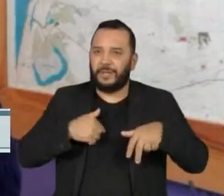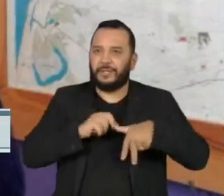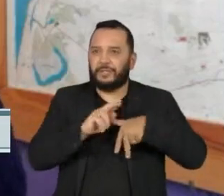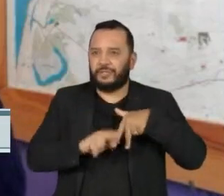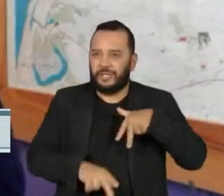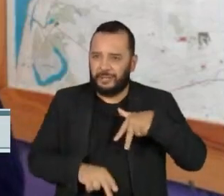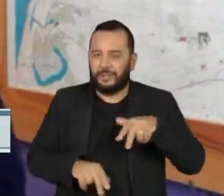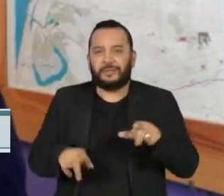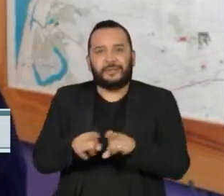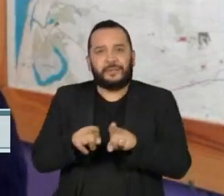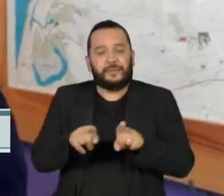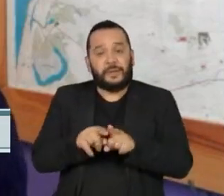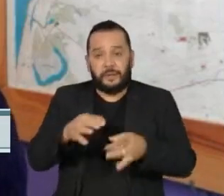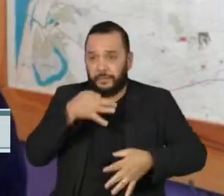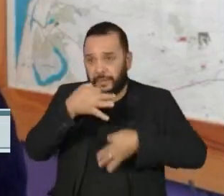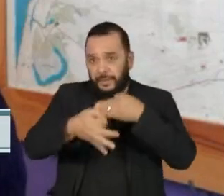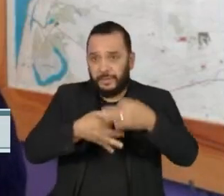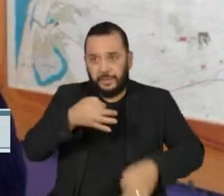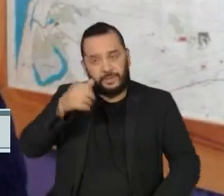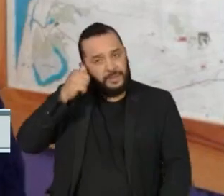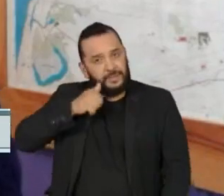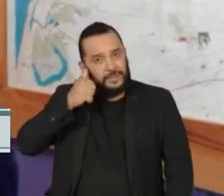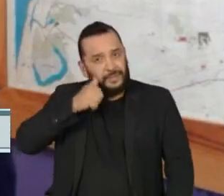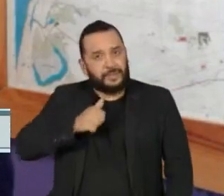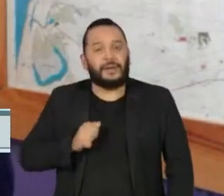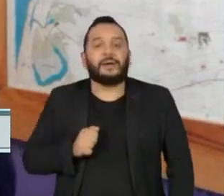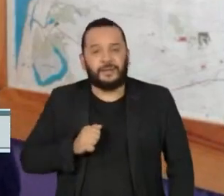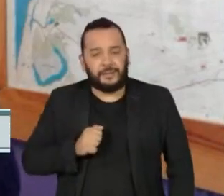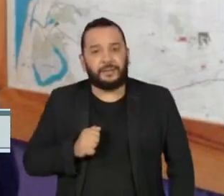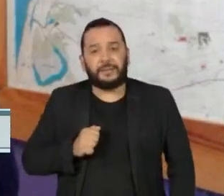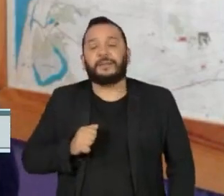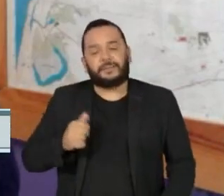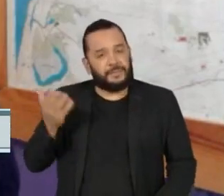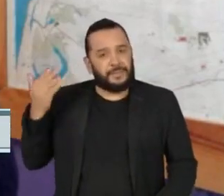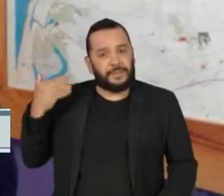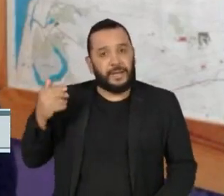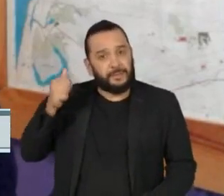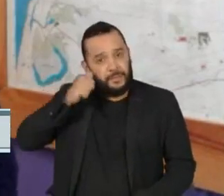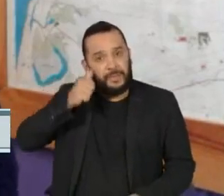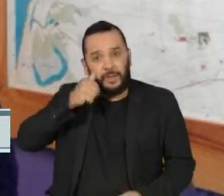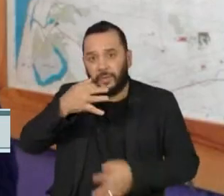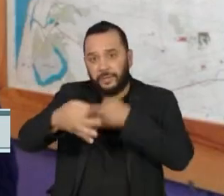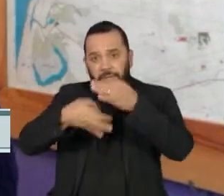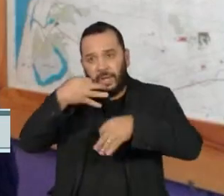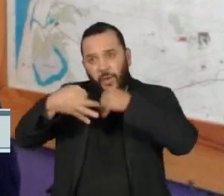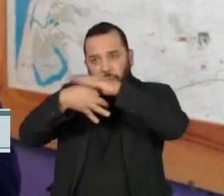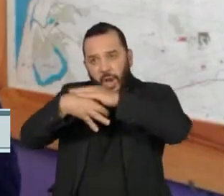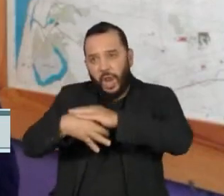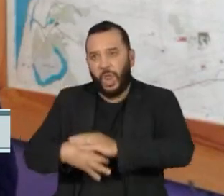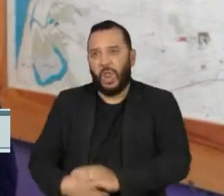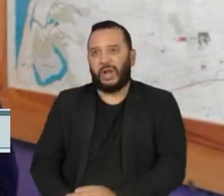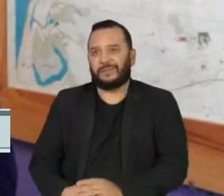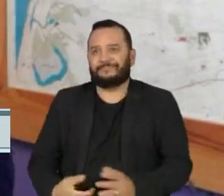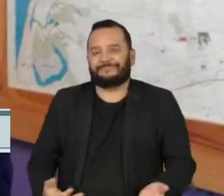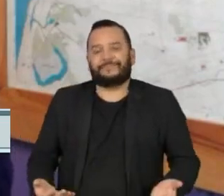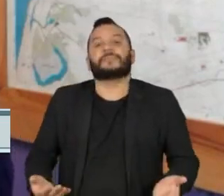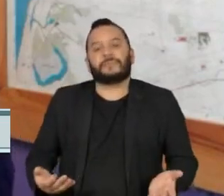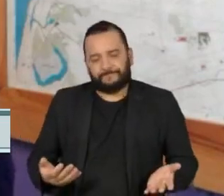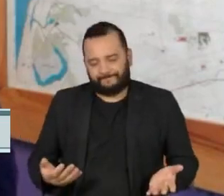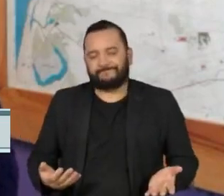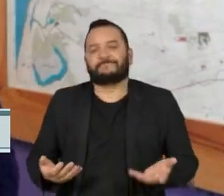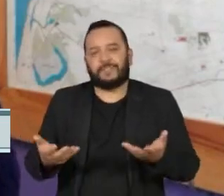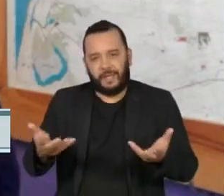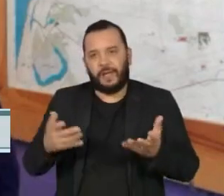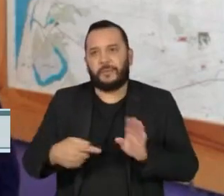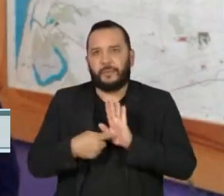vozes femininas que foram soterradas ao longo da história. Né? O livro ele vai se debruçar